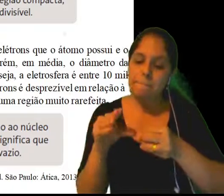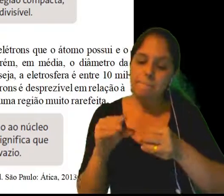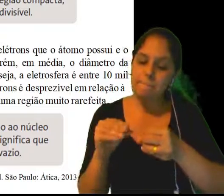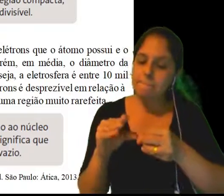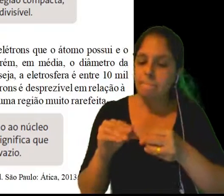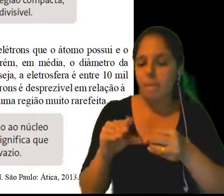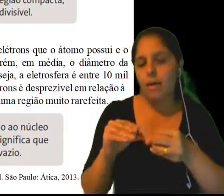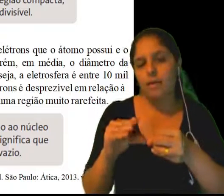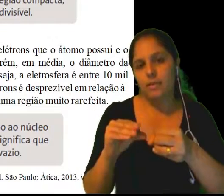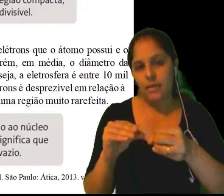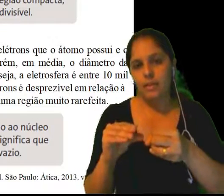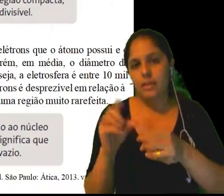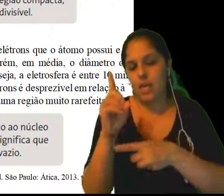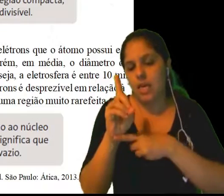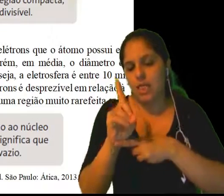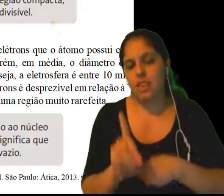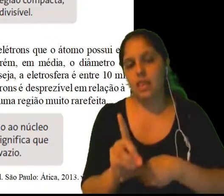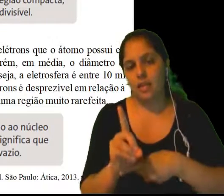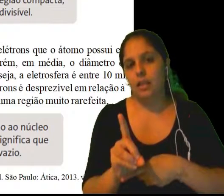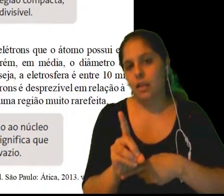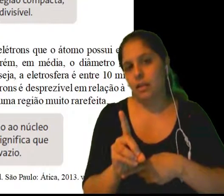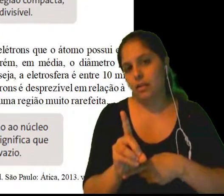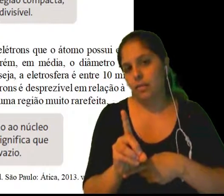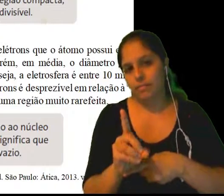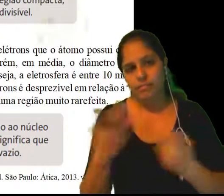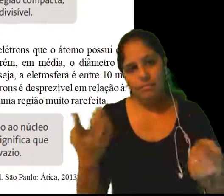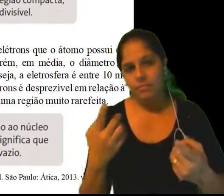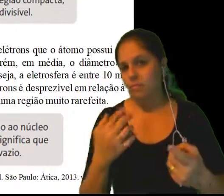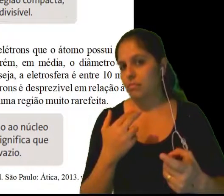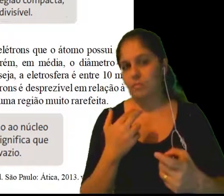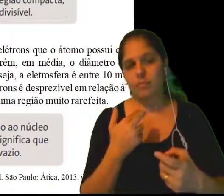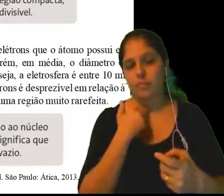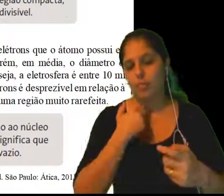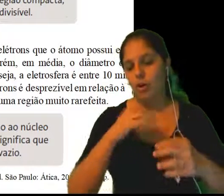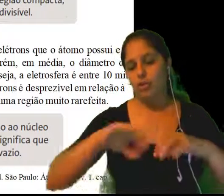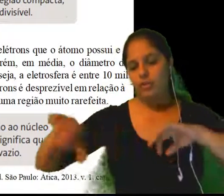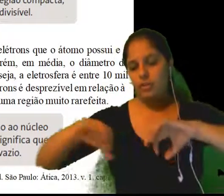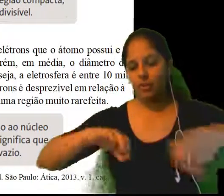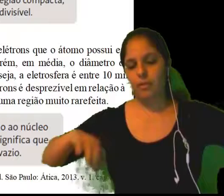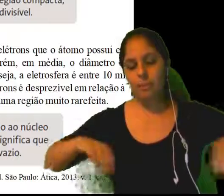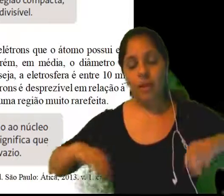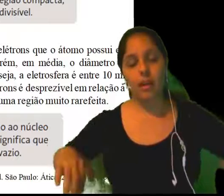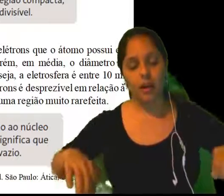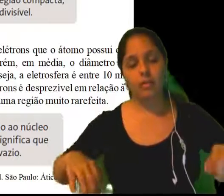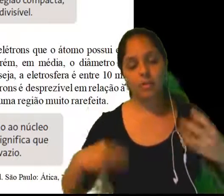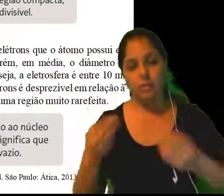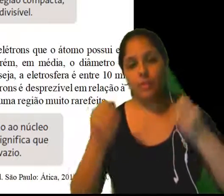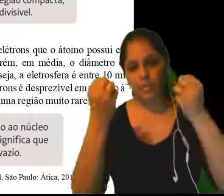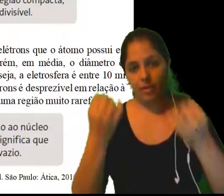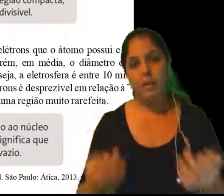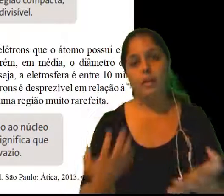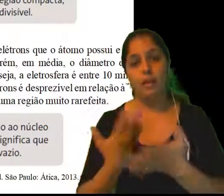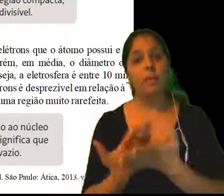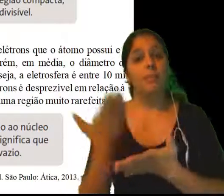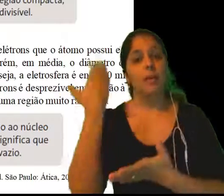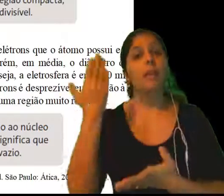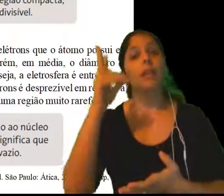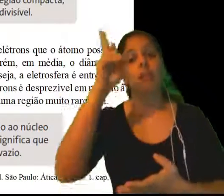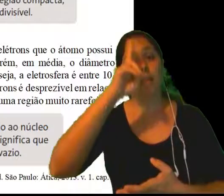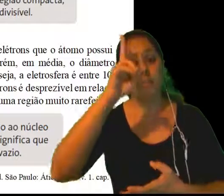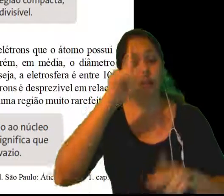compacta, maciça e muito densa, embora não seja indivisível, como nós vimos nas aulas